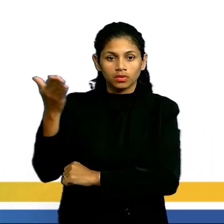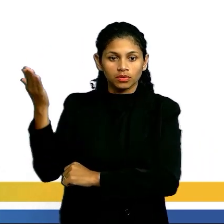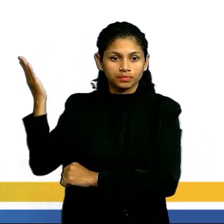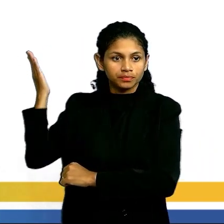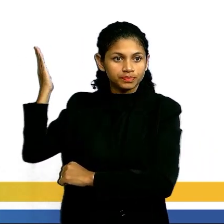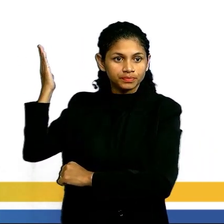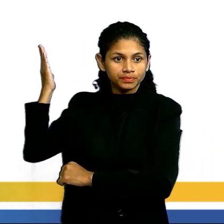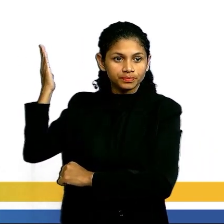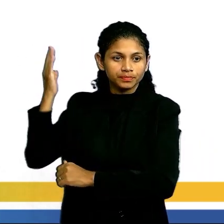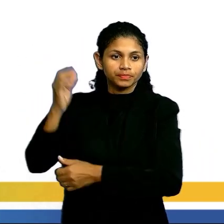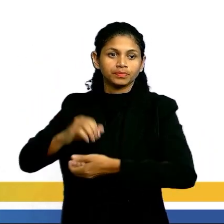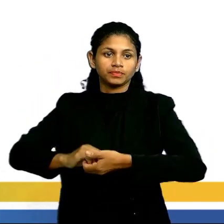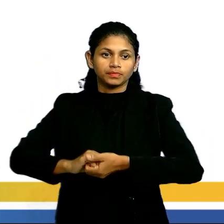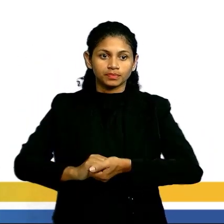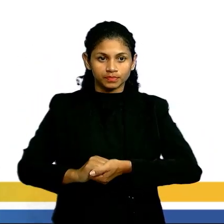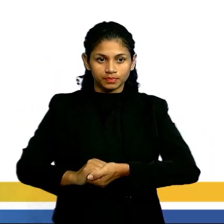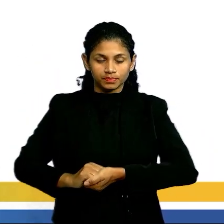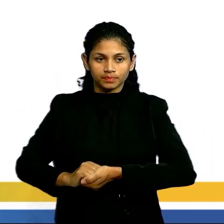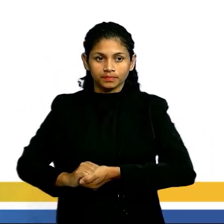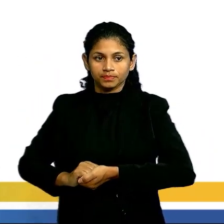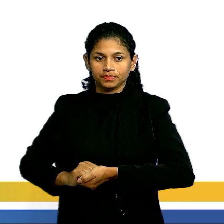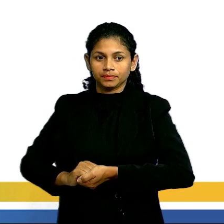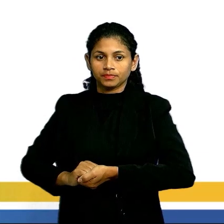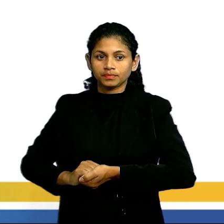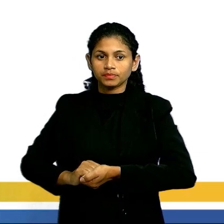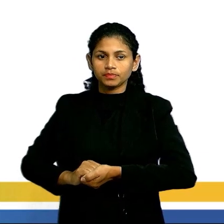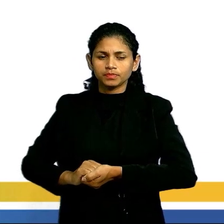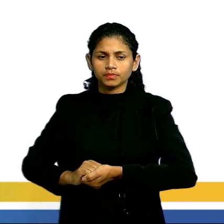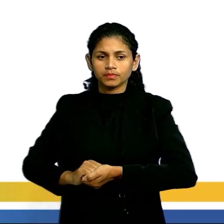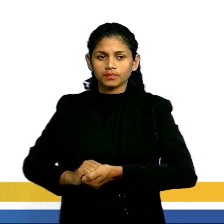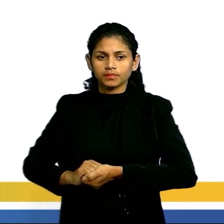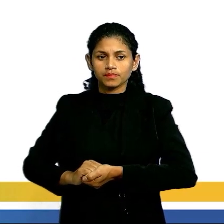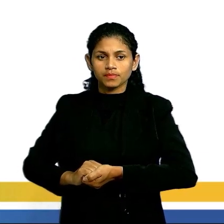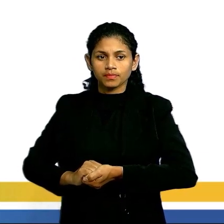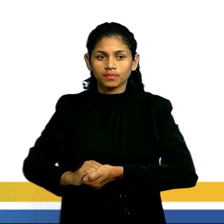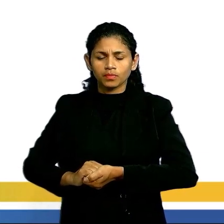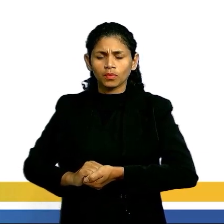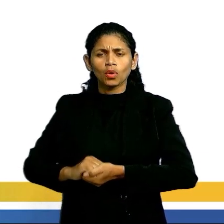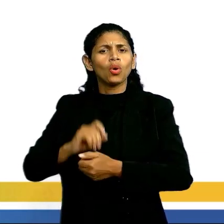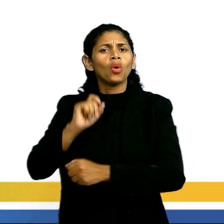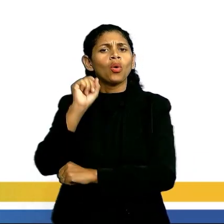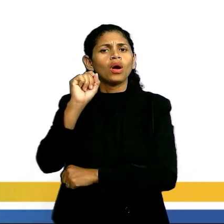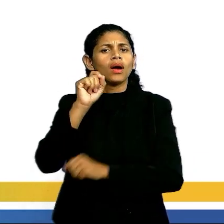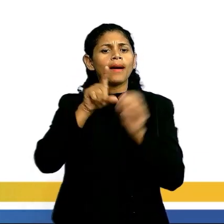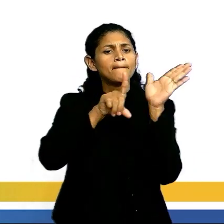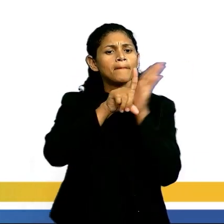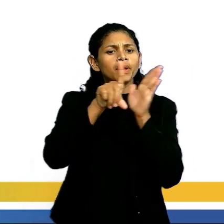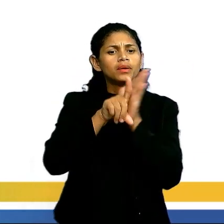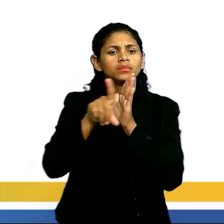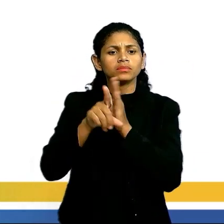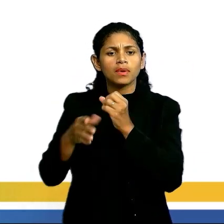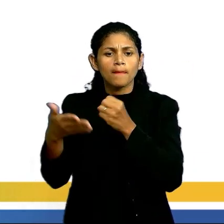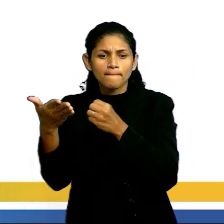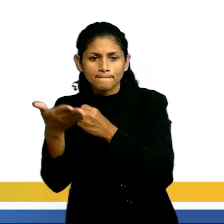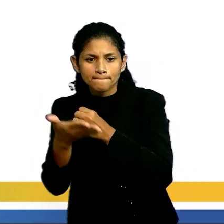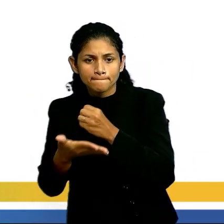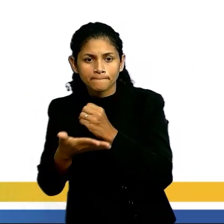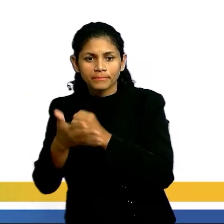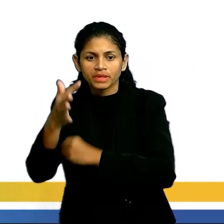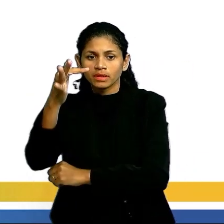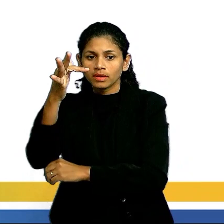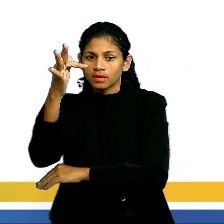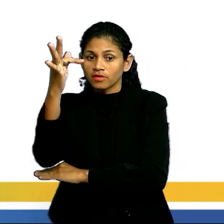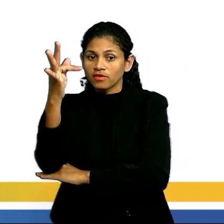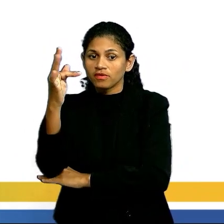humano, o chimpanzé e o bonobo. E olha só, pessoal, o que ela me pergunta. Considerando a